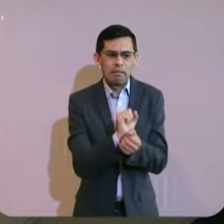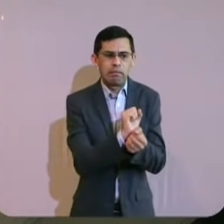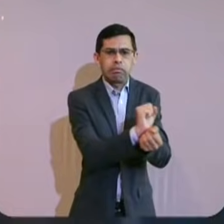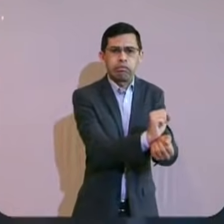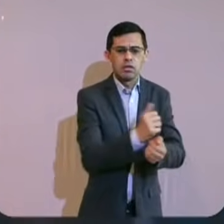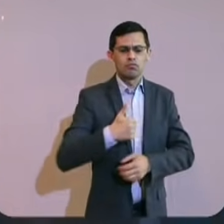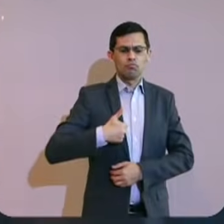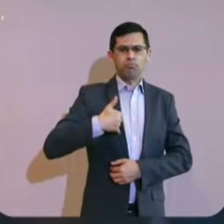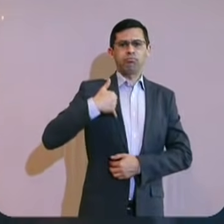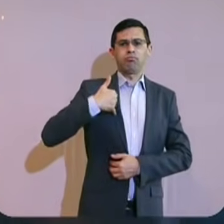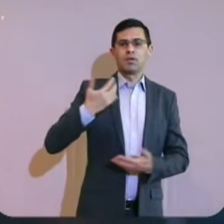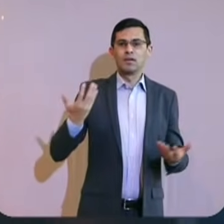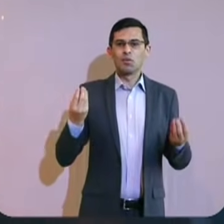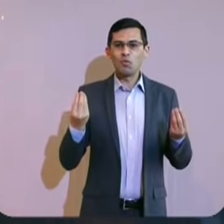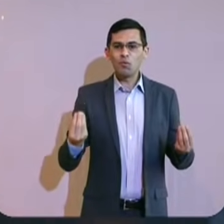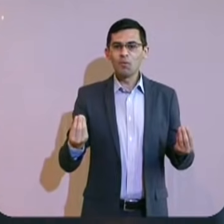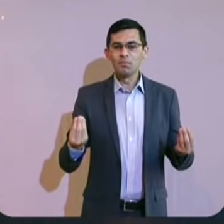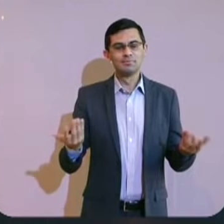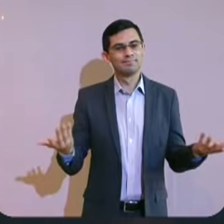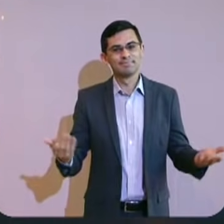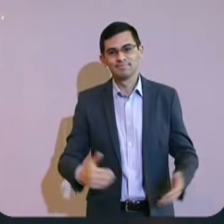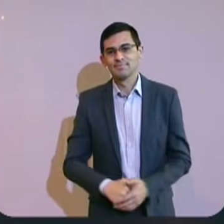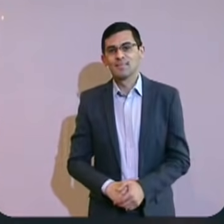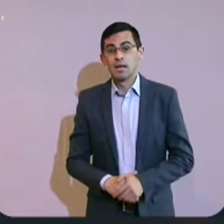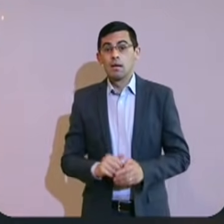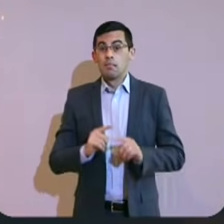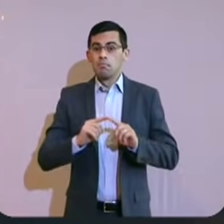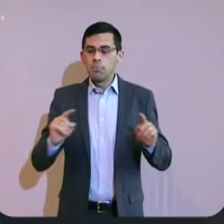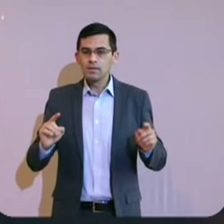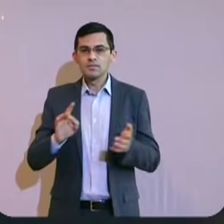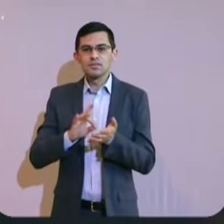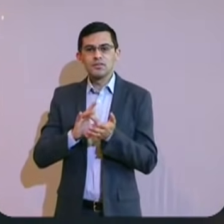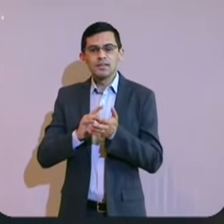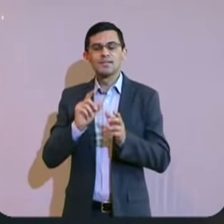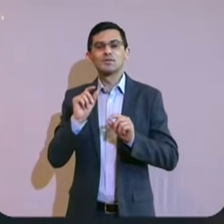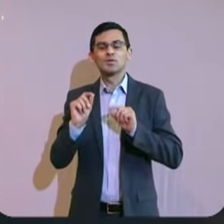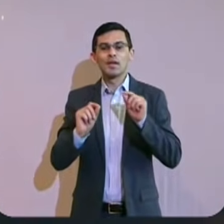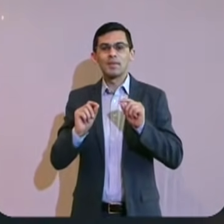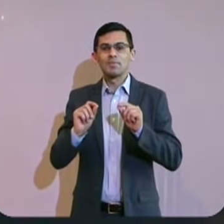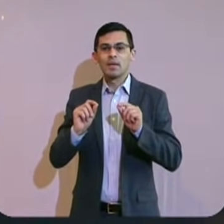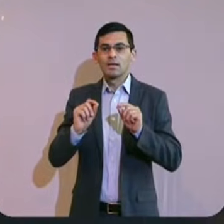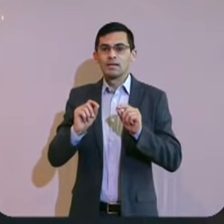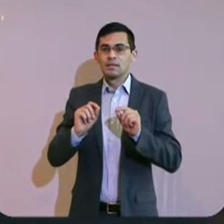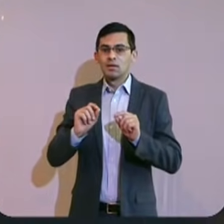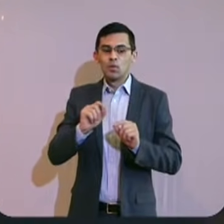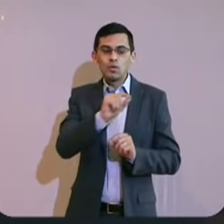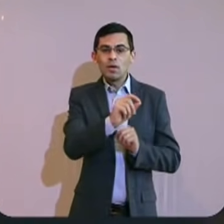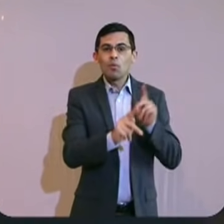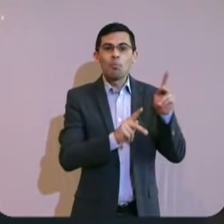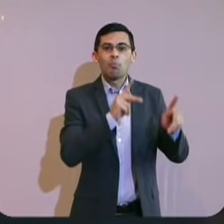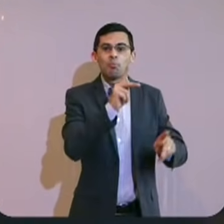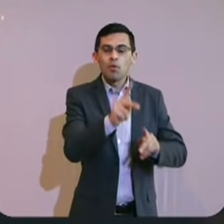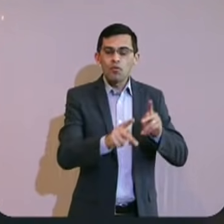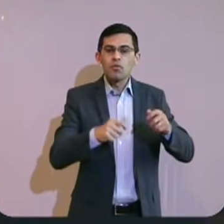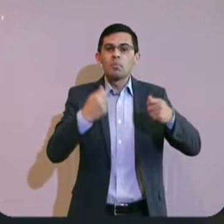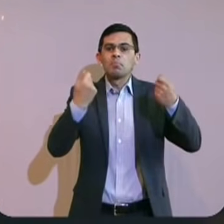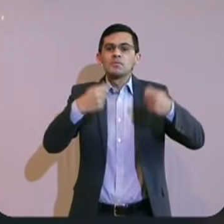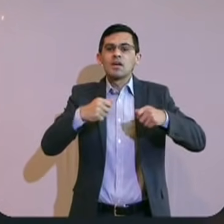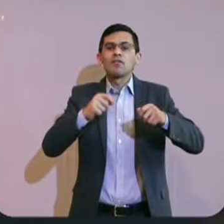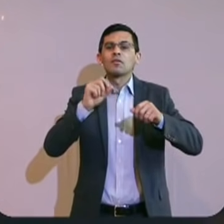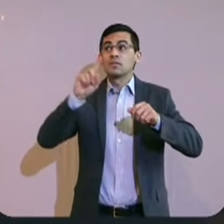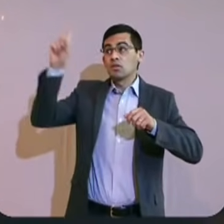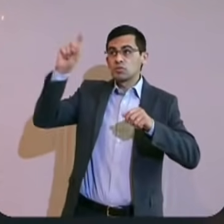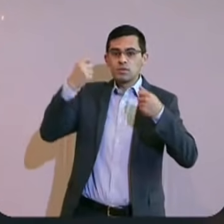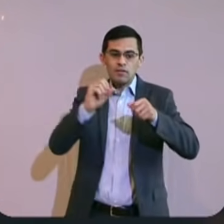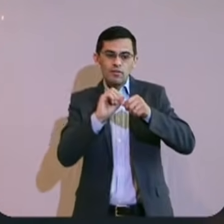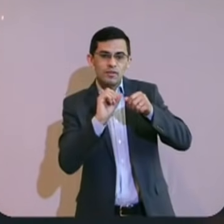escravo orgulhoso. E o interessante é que o que é que eles tinham que ser